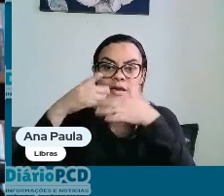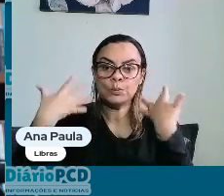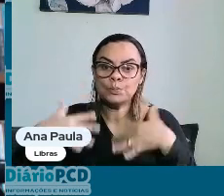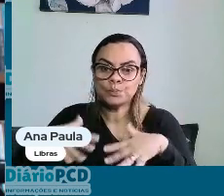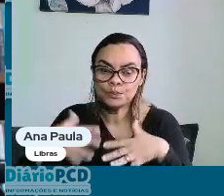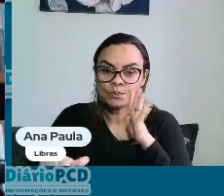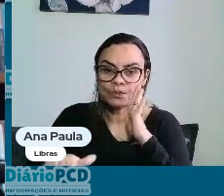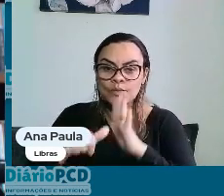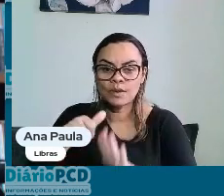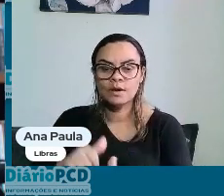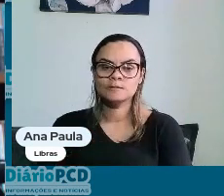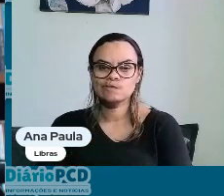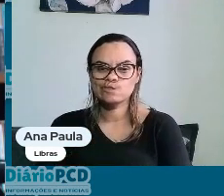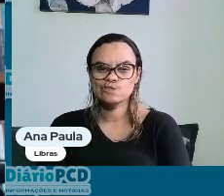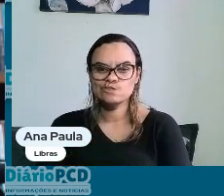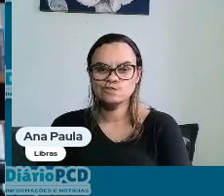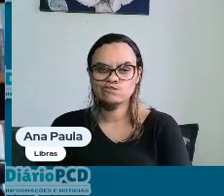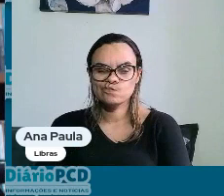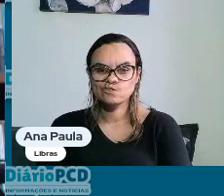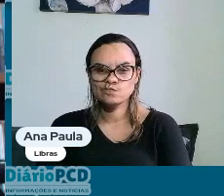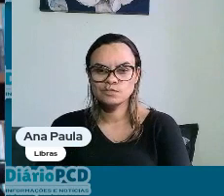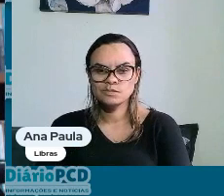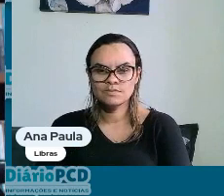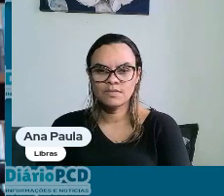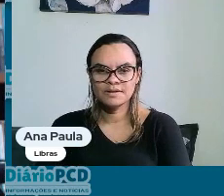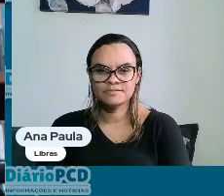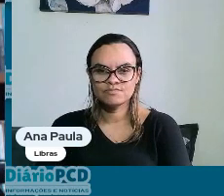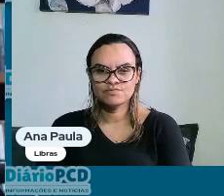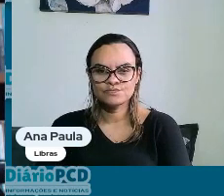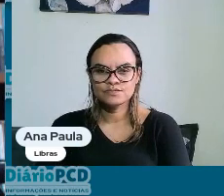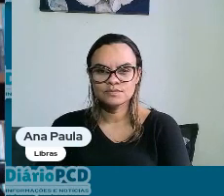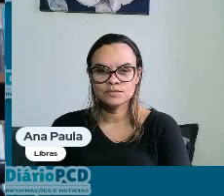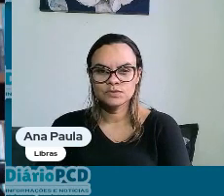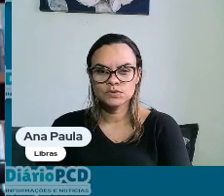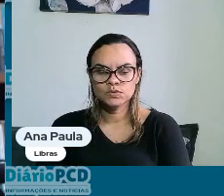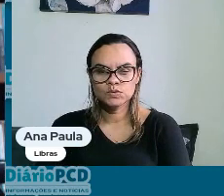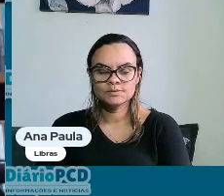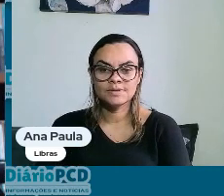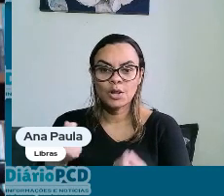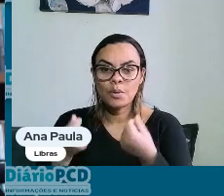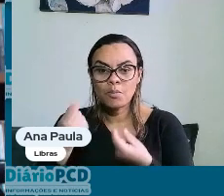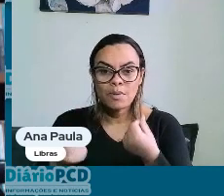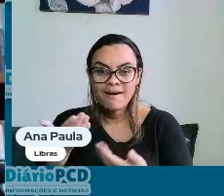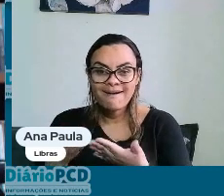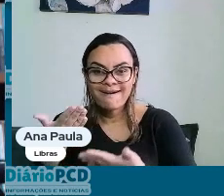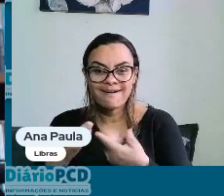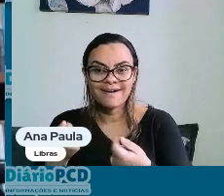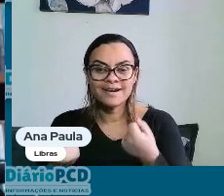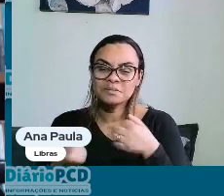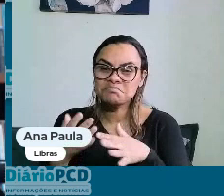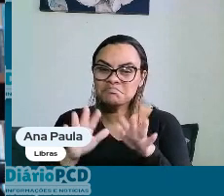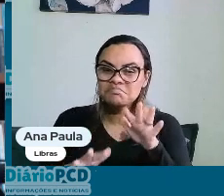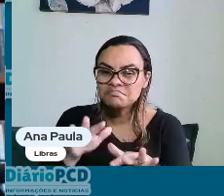Isso porque nós, se analisarmos, temos uma carga tributária em torno